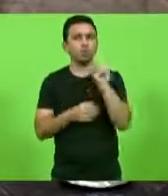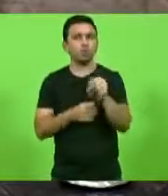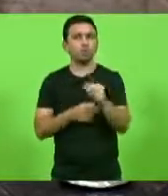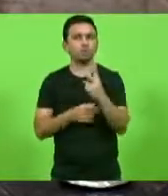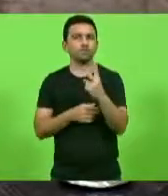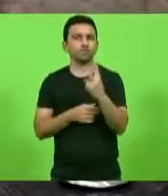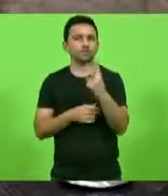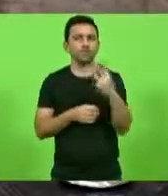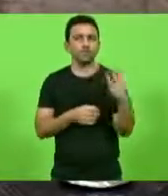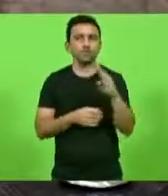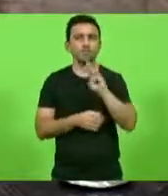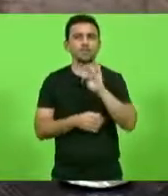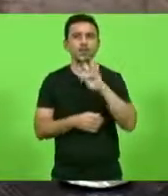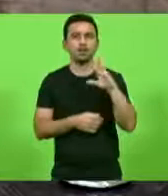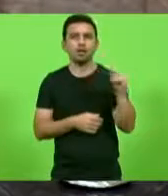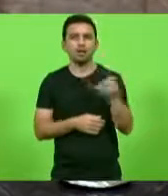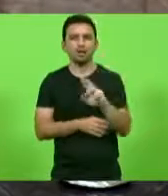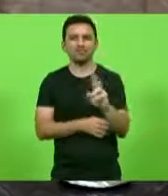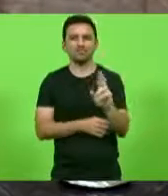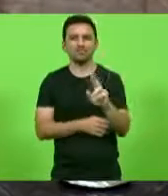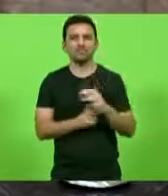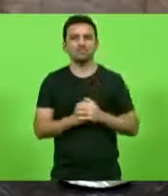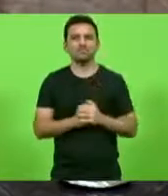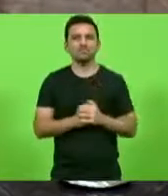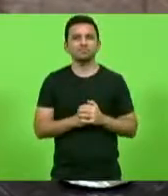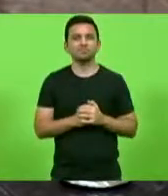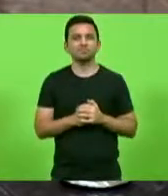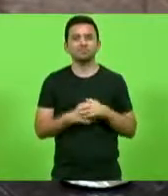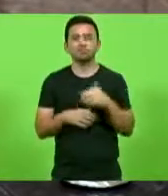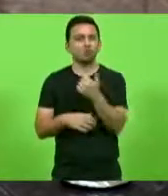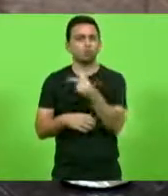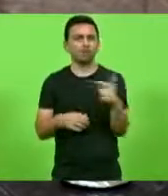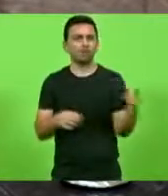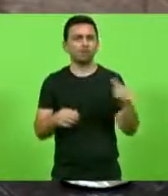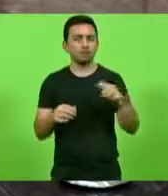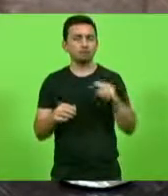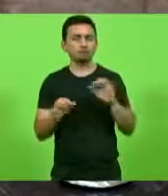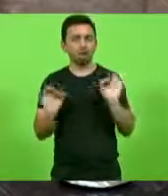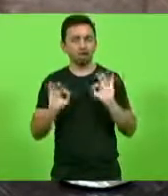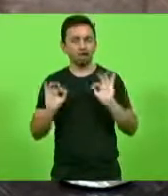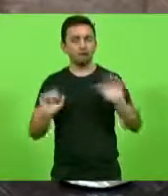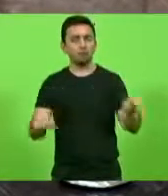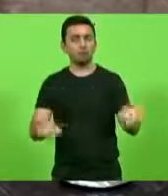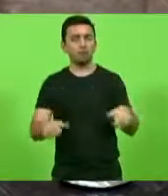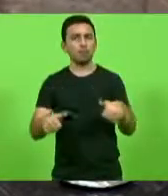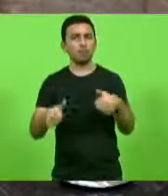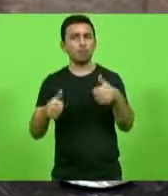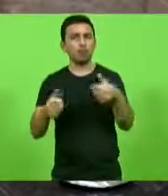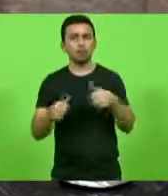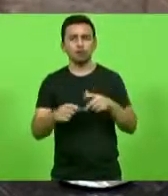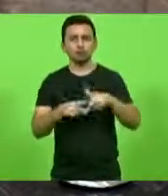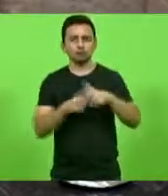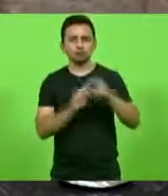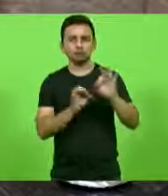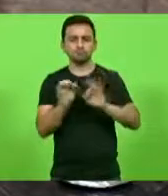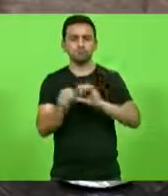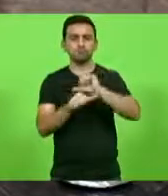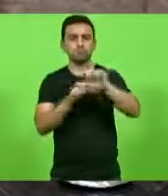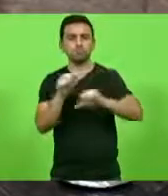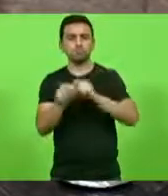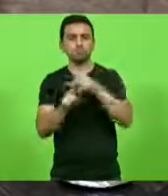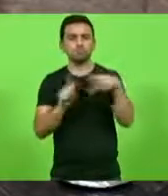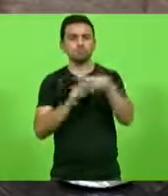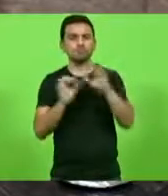bilhão de reais. E não há nenhuma previsão de melhora nisso, porque não há nenhuma reforma administrativa,